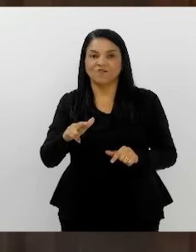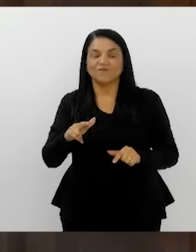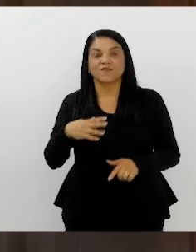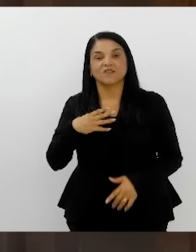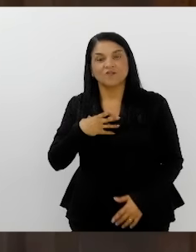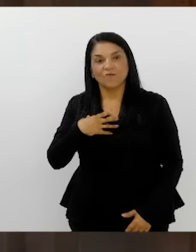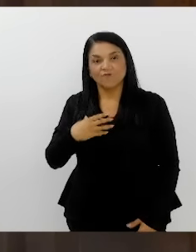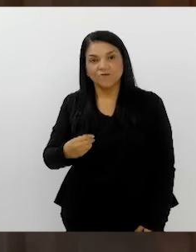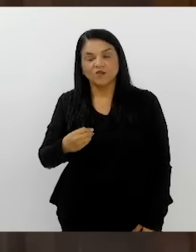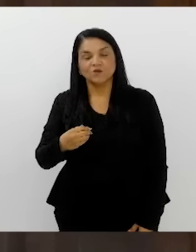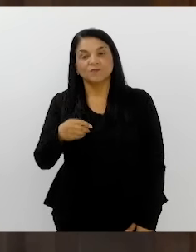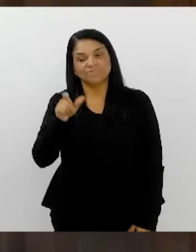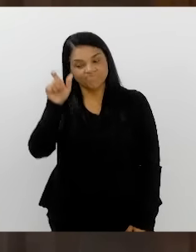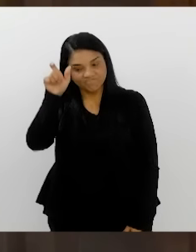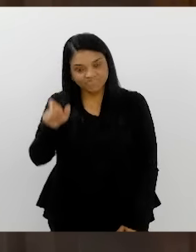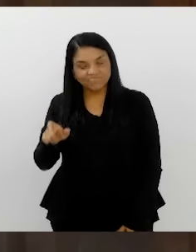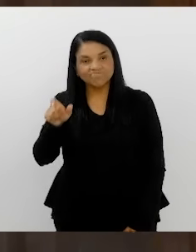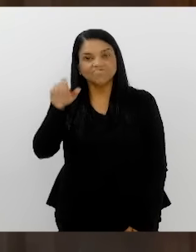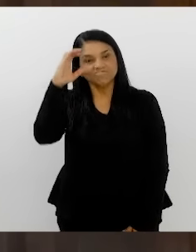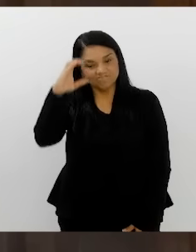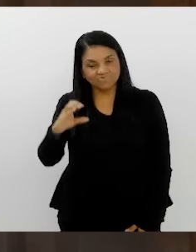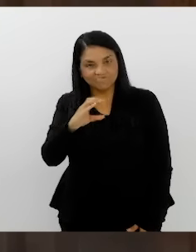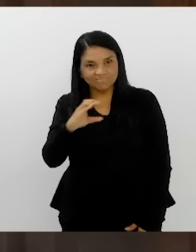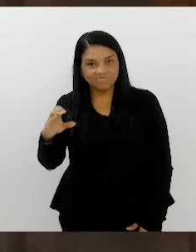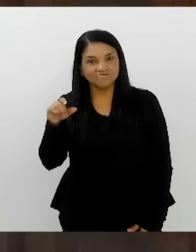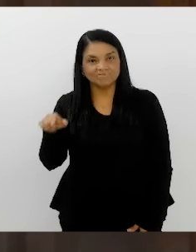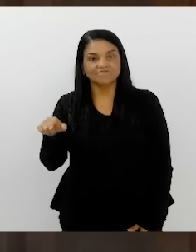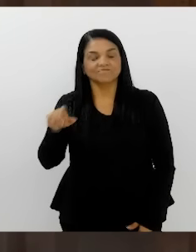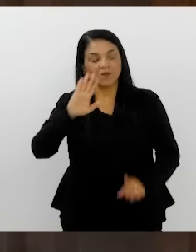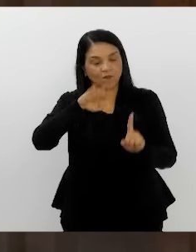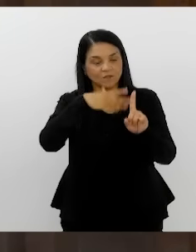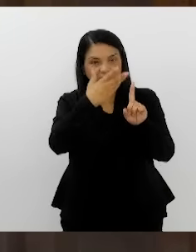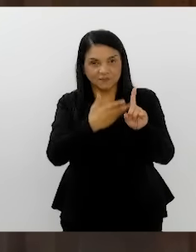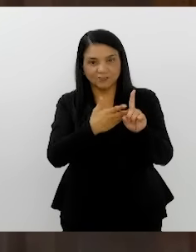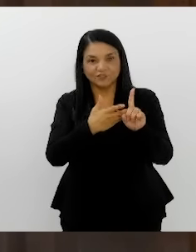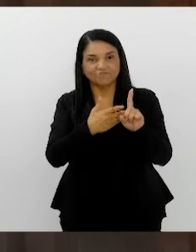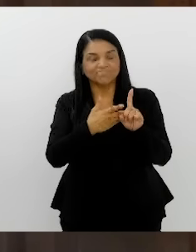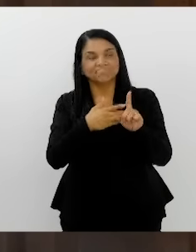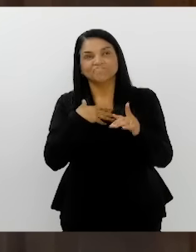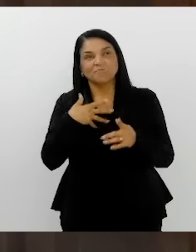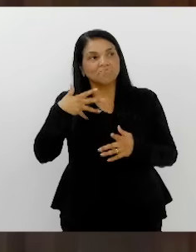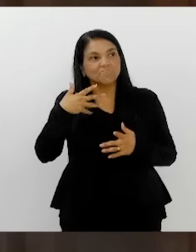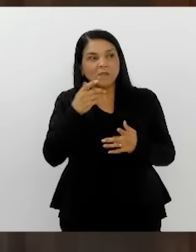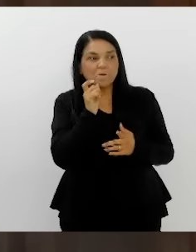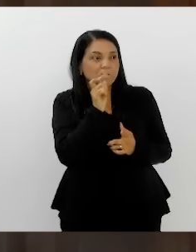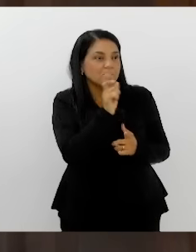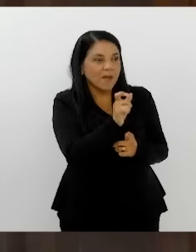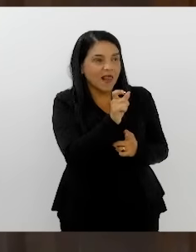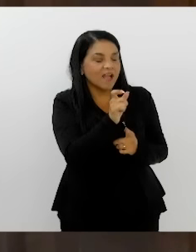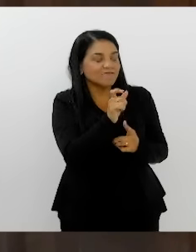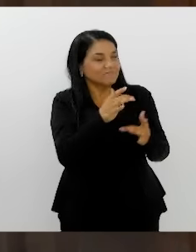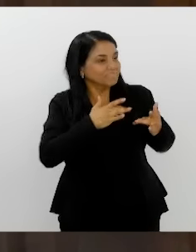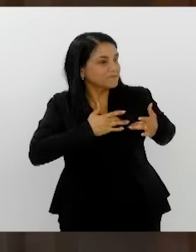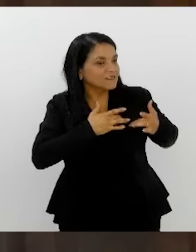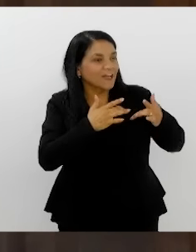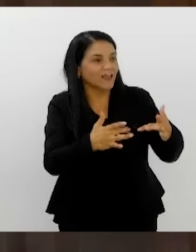E nós não temos outra palavra para dirigir a Vossa Excelência, ademais da gratidão,